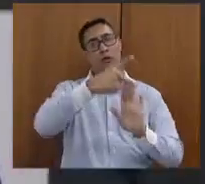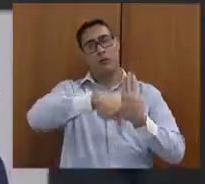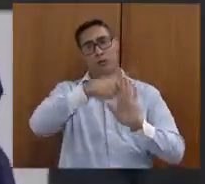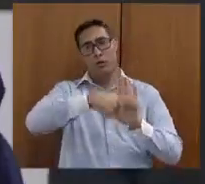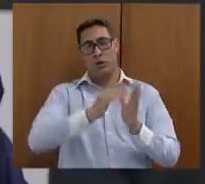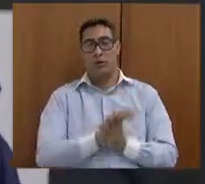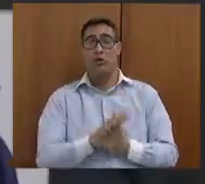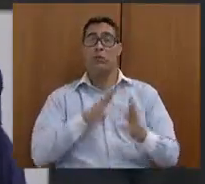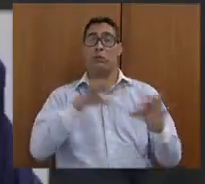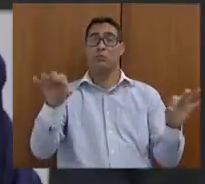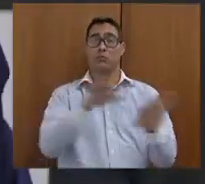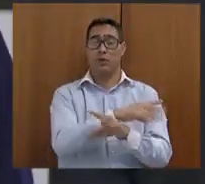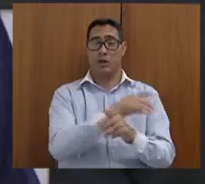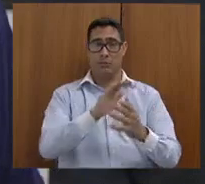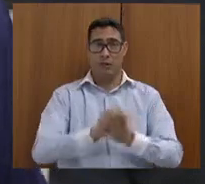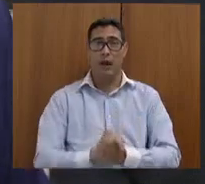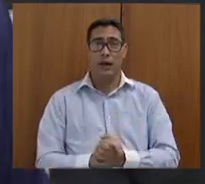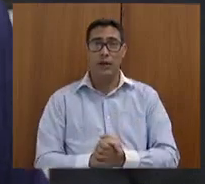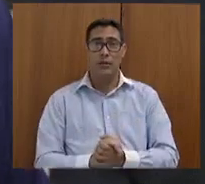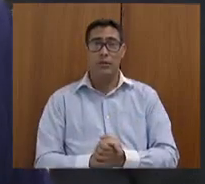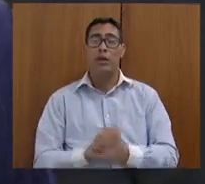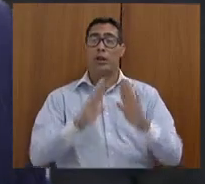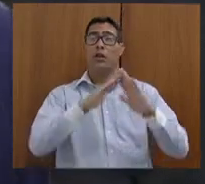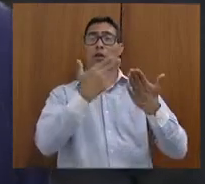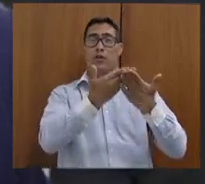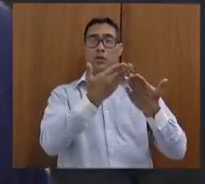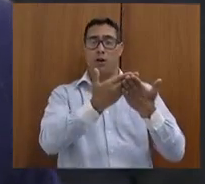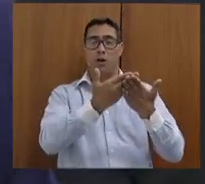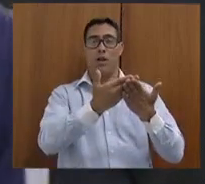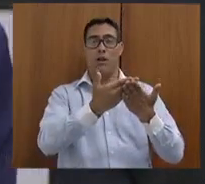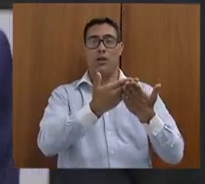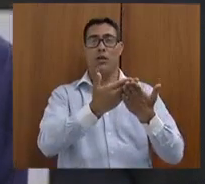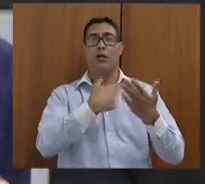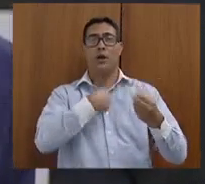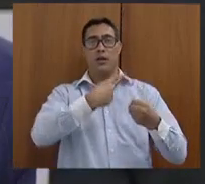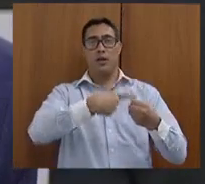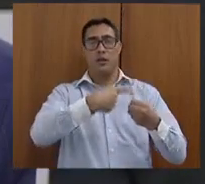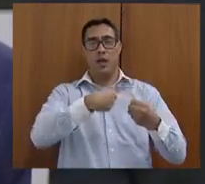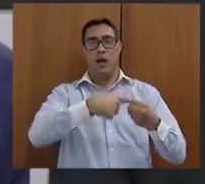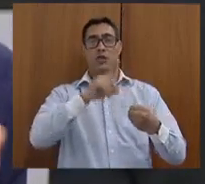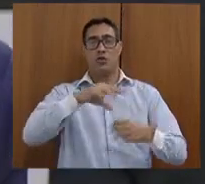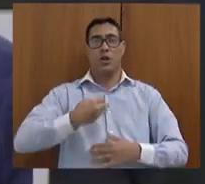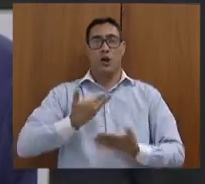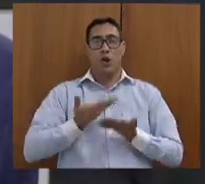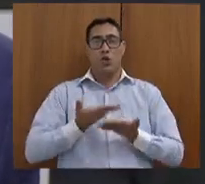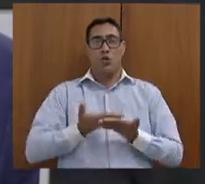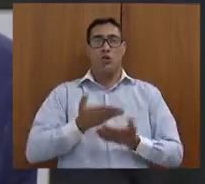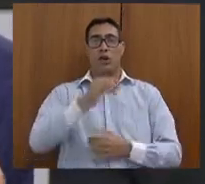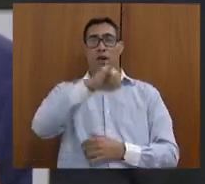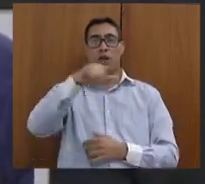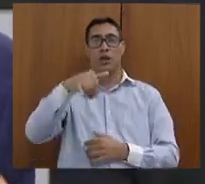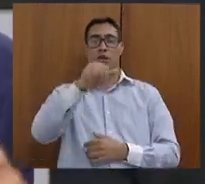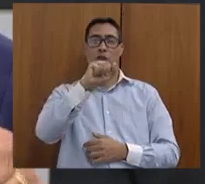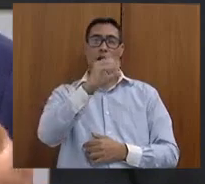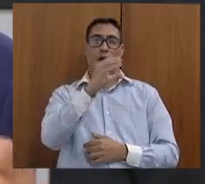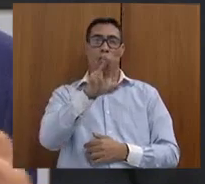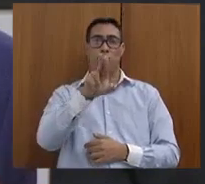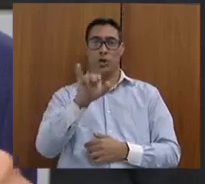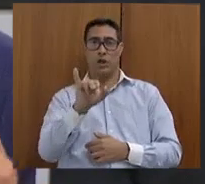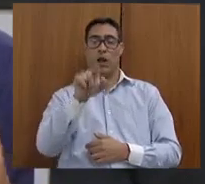encerrar a nossa escola da minha cidade aonde eu estudei já em Jacuí no sul de Minas